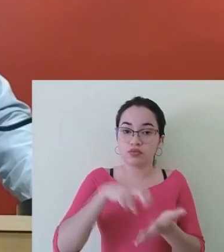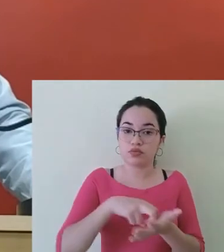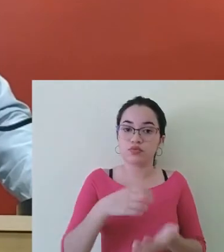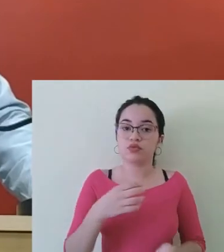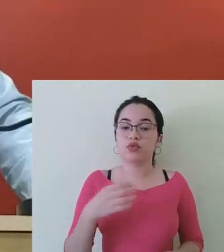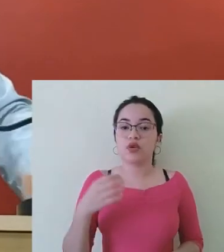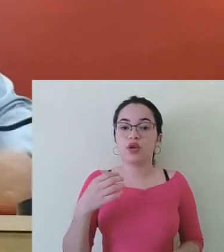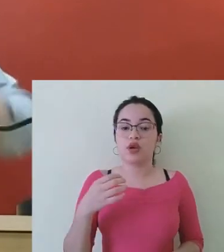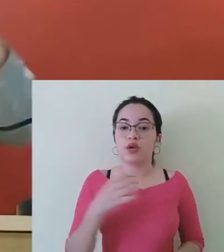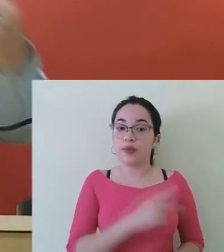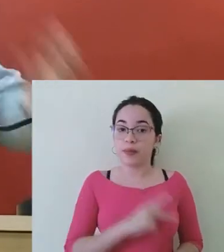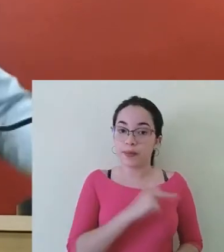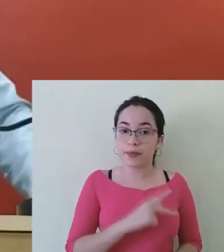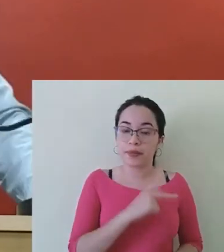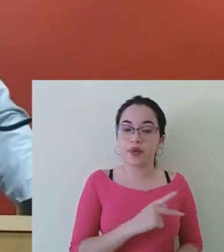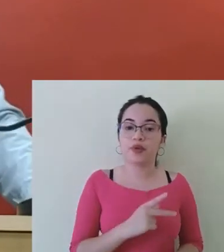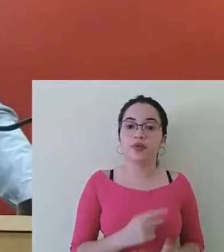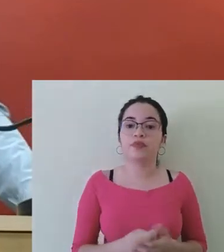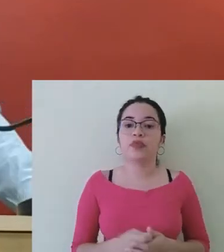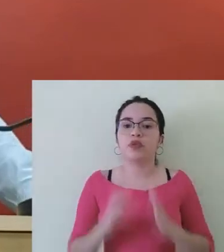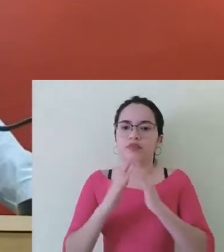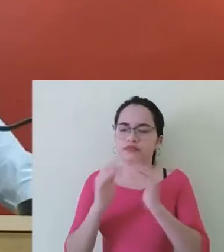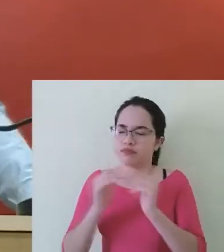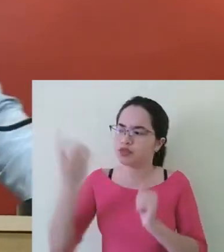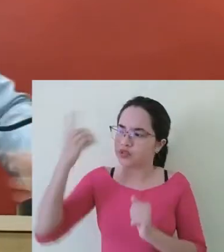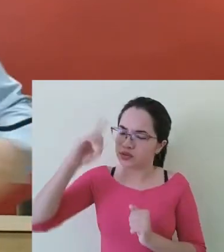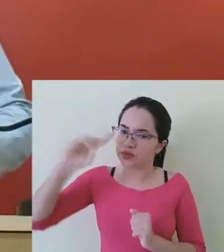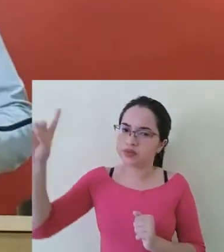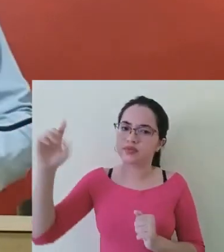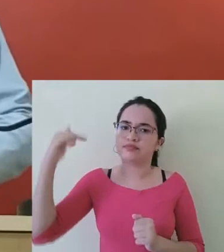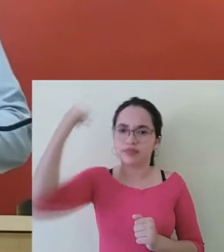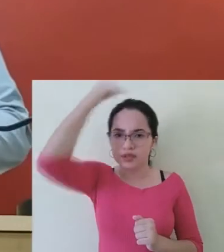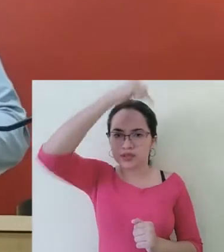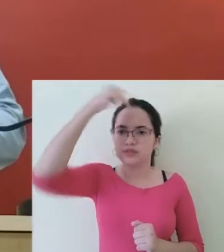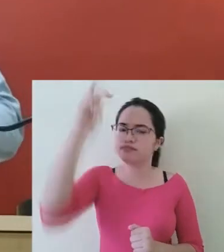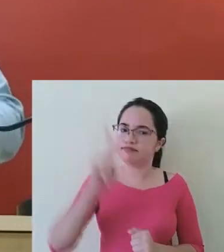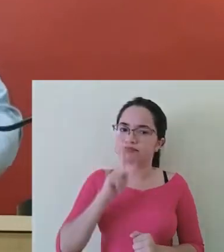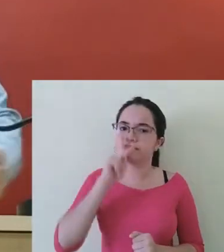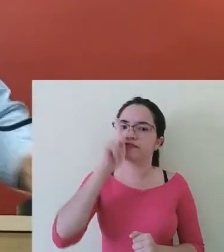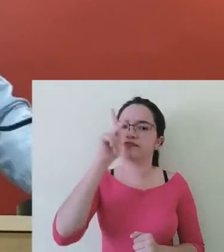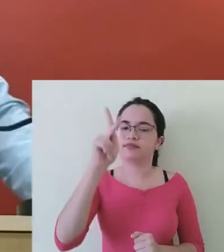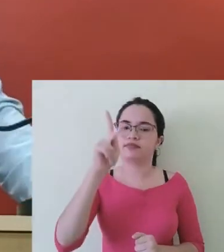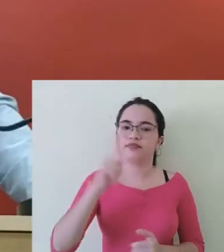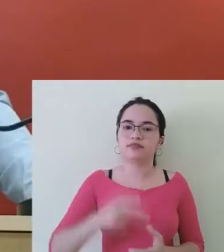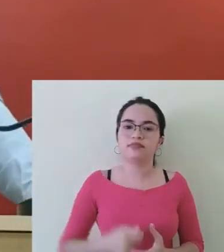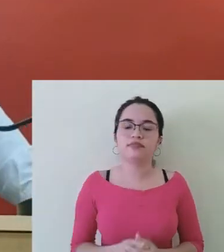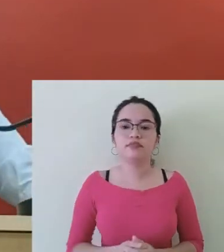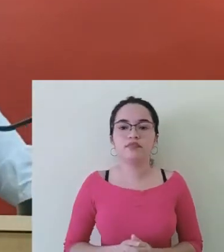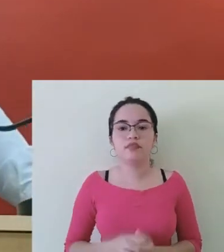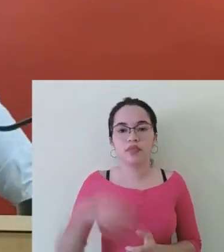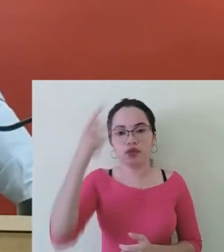igreja, pedindo a Deus que santifique, que fortaleça, que conserve